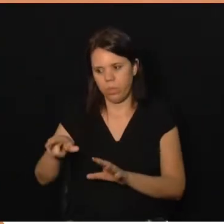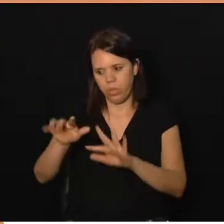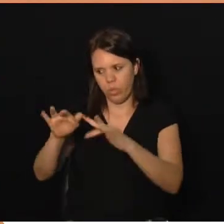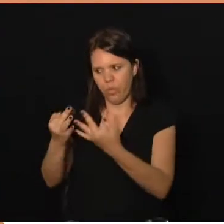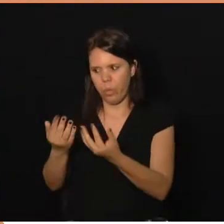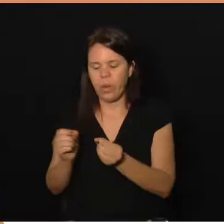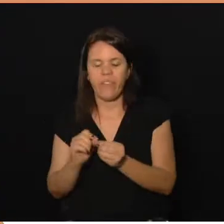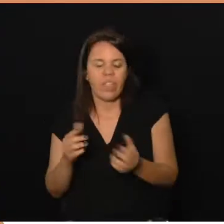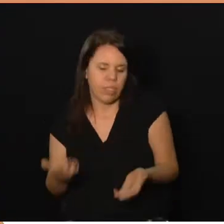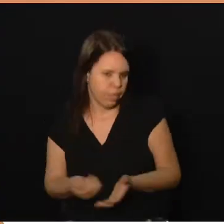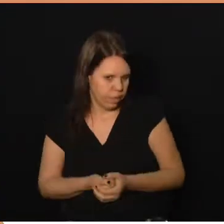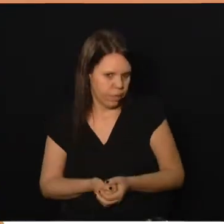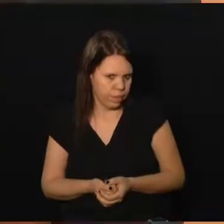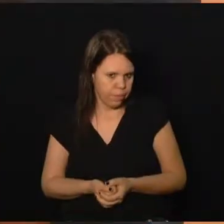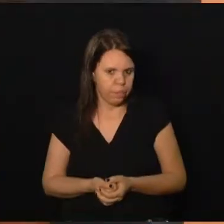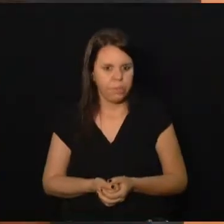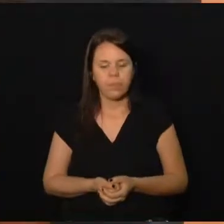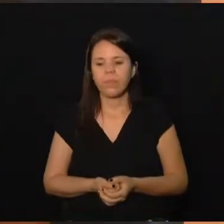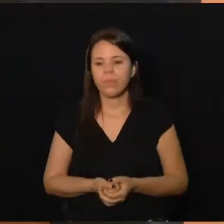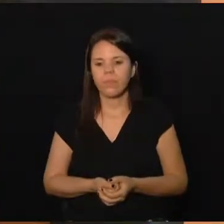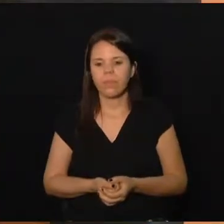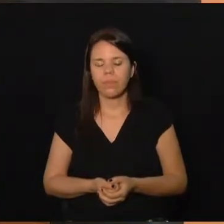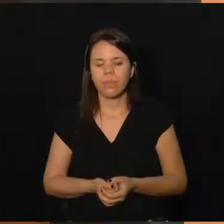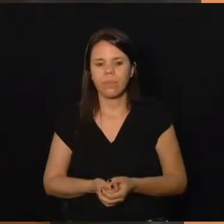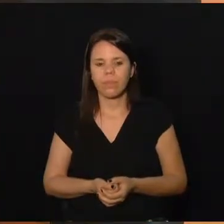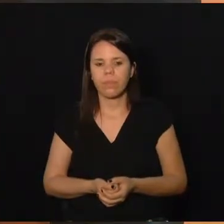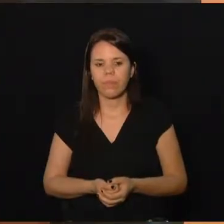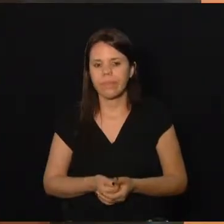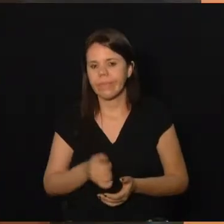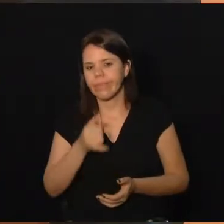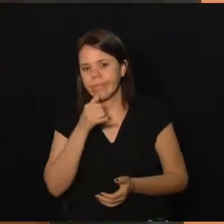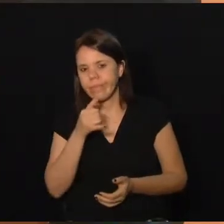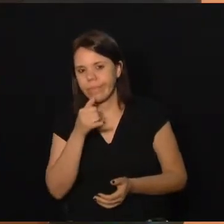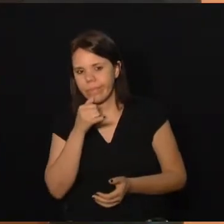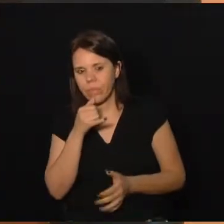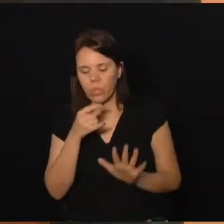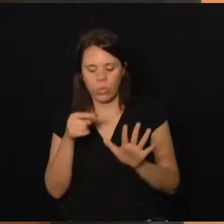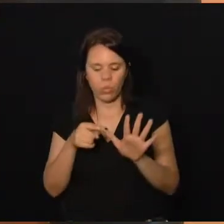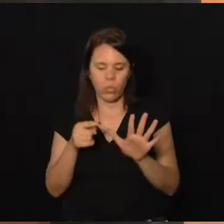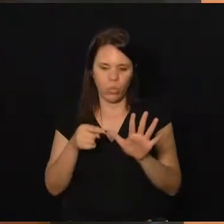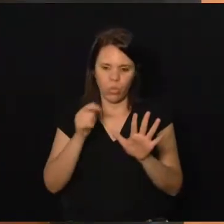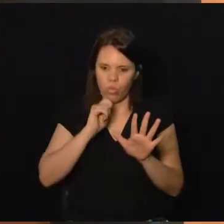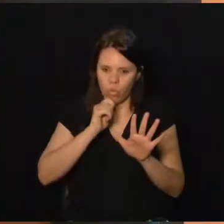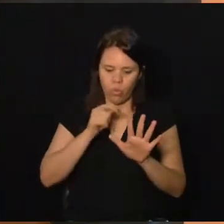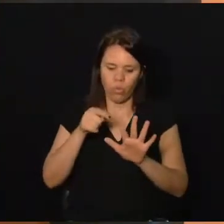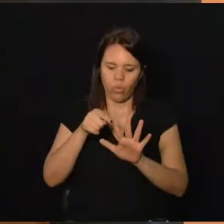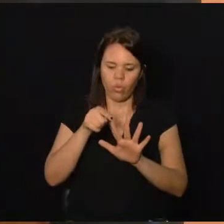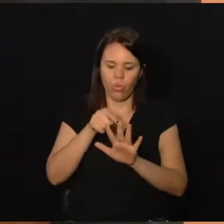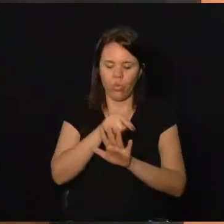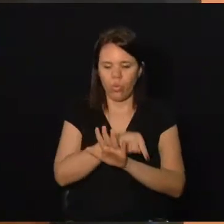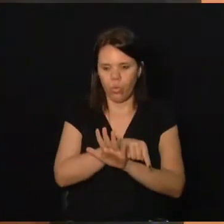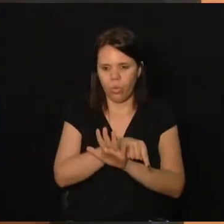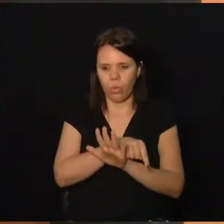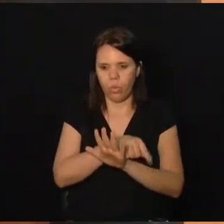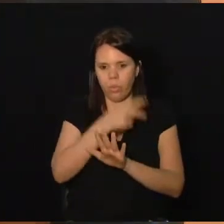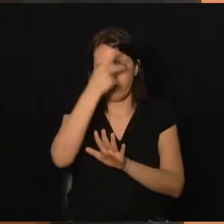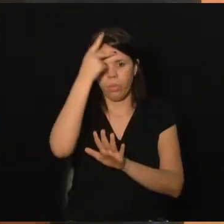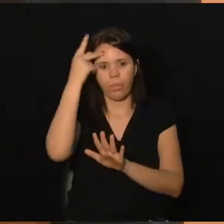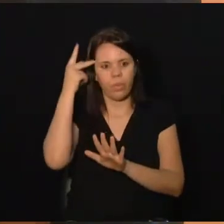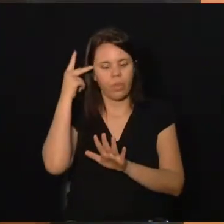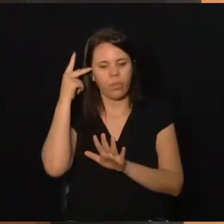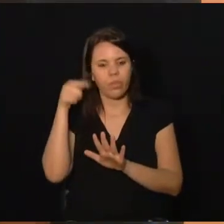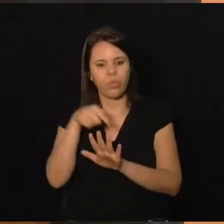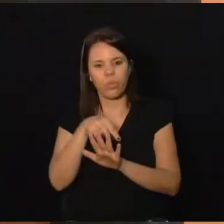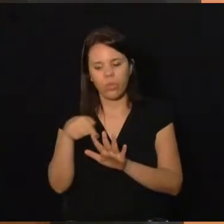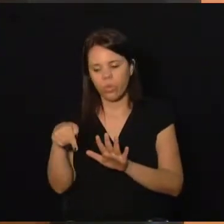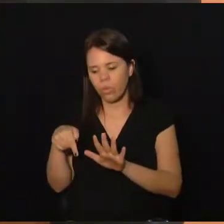codependentes dessa família? Vamos pôr uma família de 5 elementos, um é usuário de droga, os outros 4 codependentes. Né?